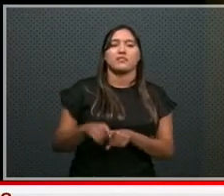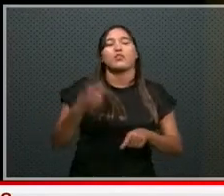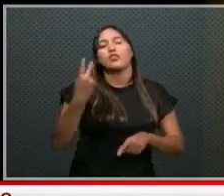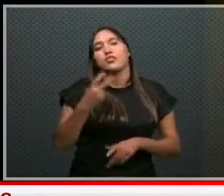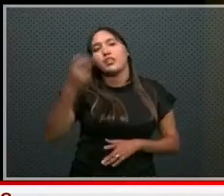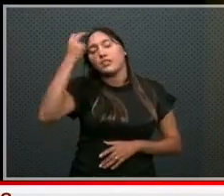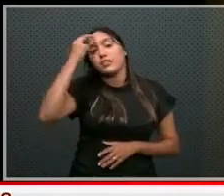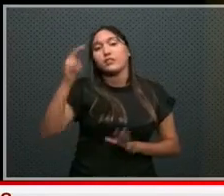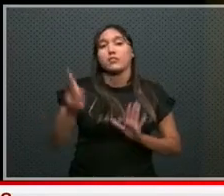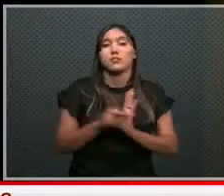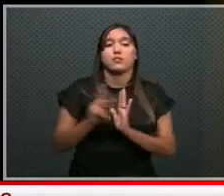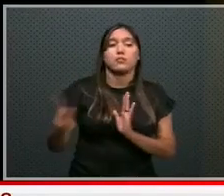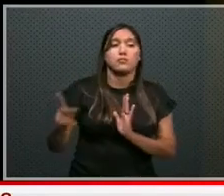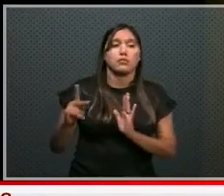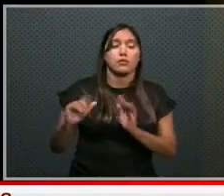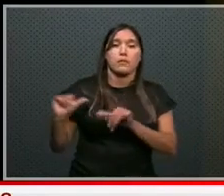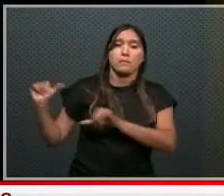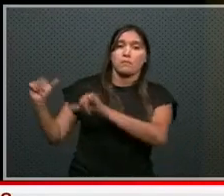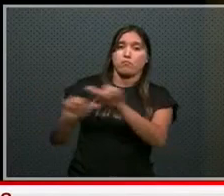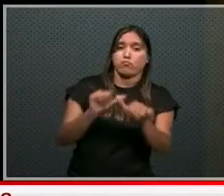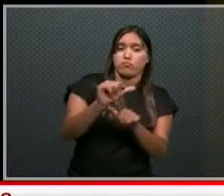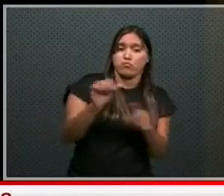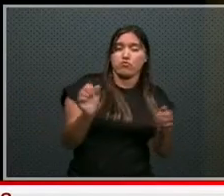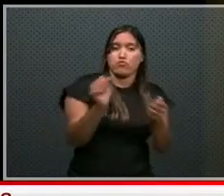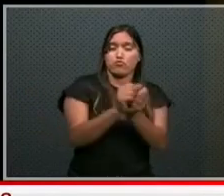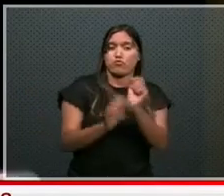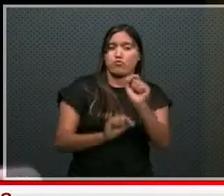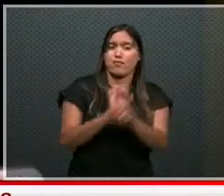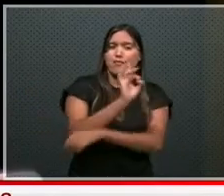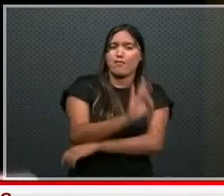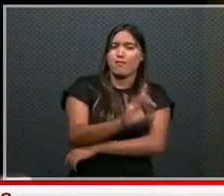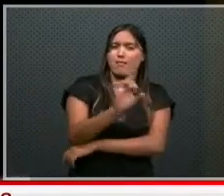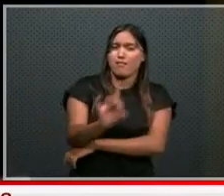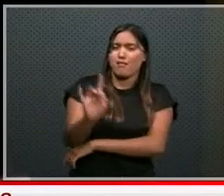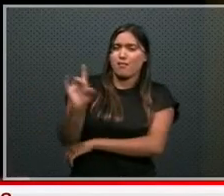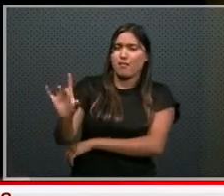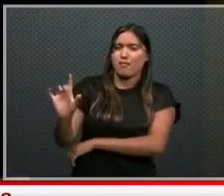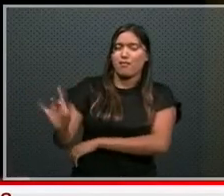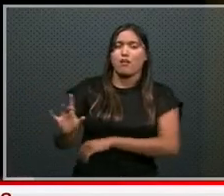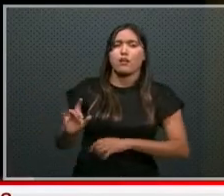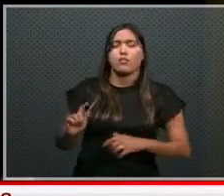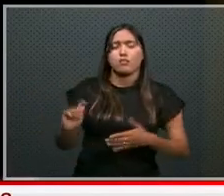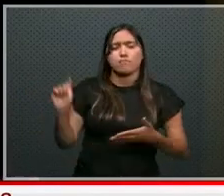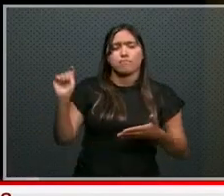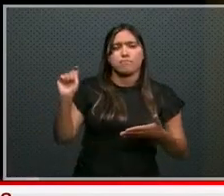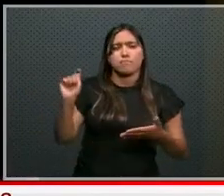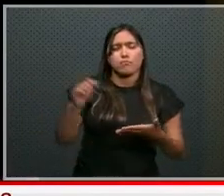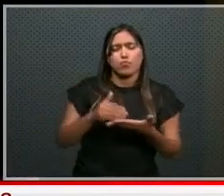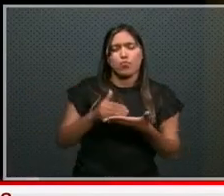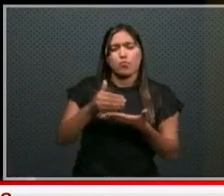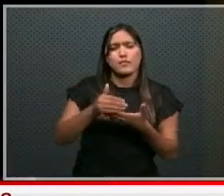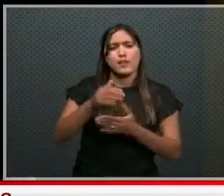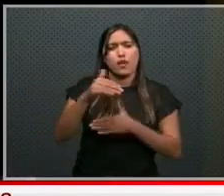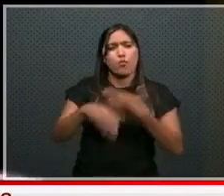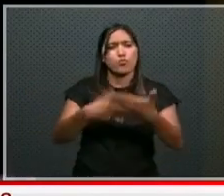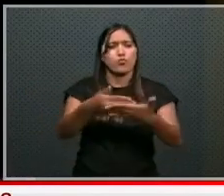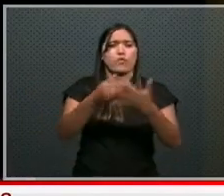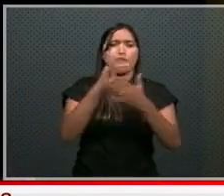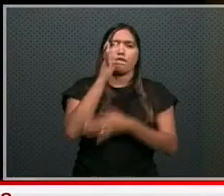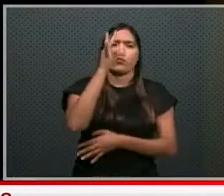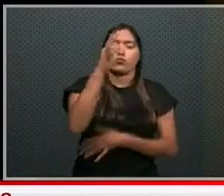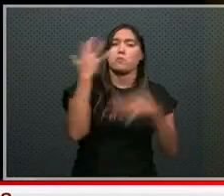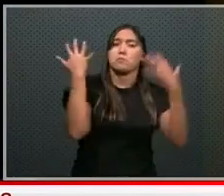querem transformá-la e querem junto cada um em cada uma de nós escrever esse futuro parabéns